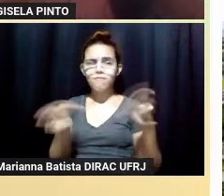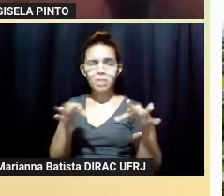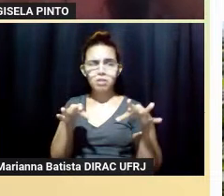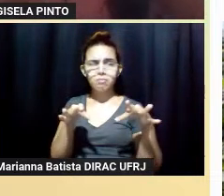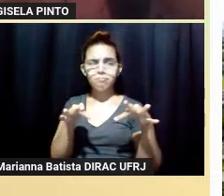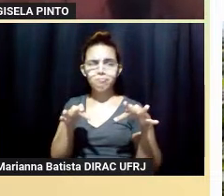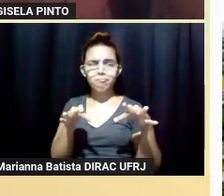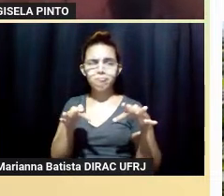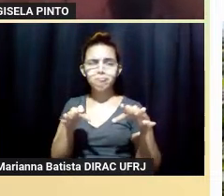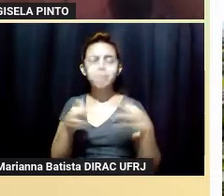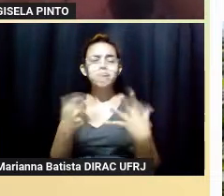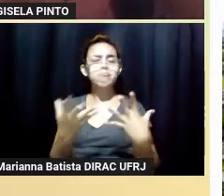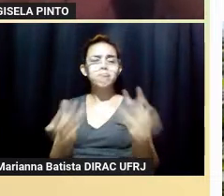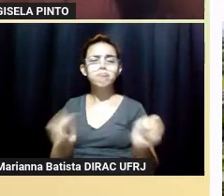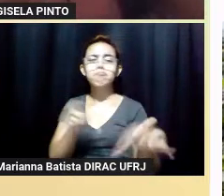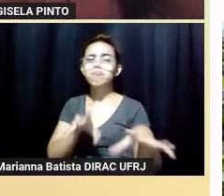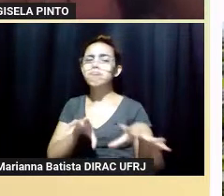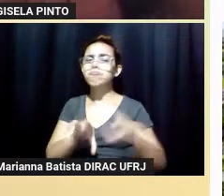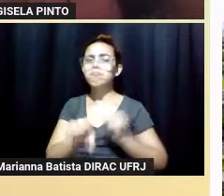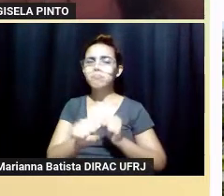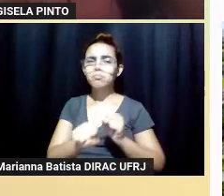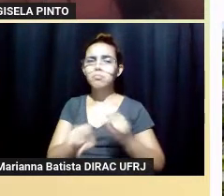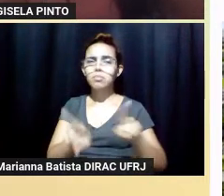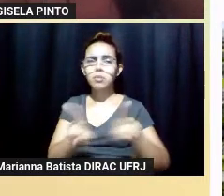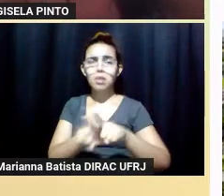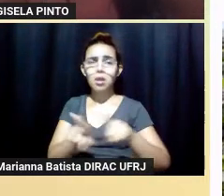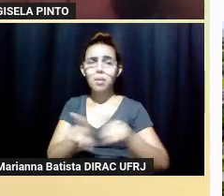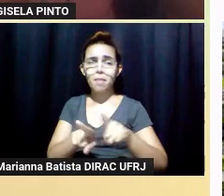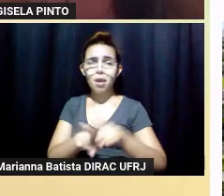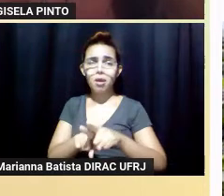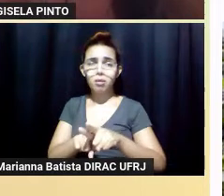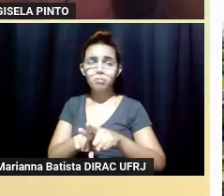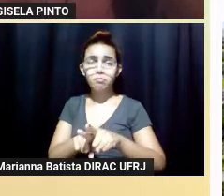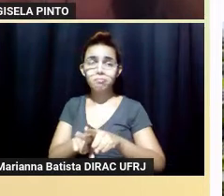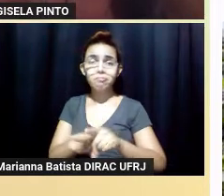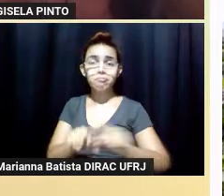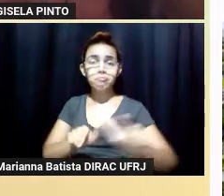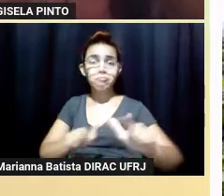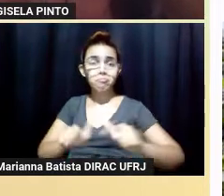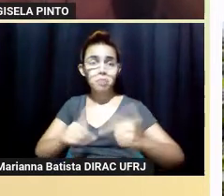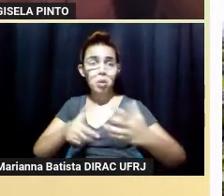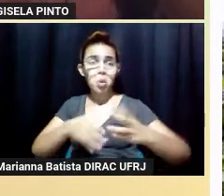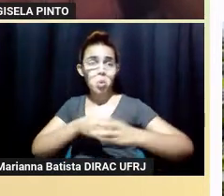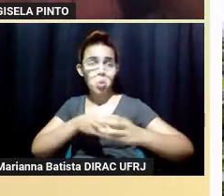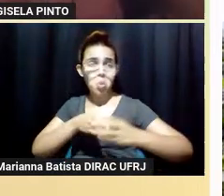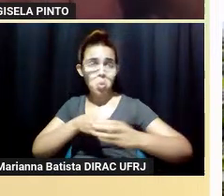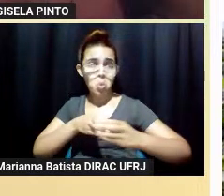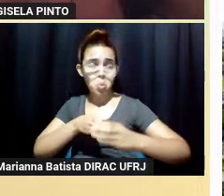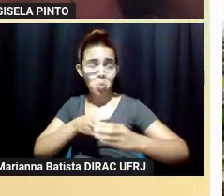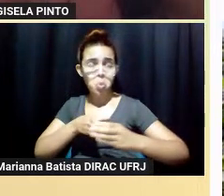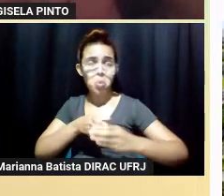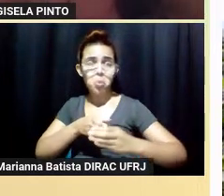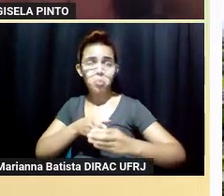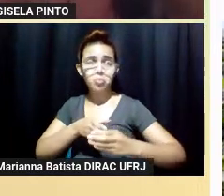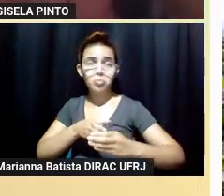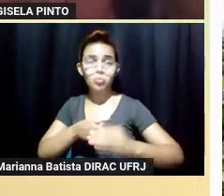posse no meu primeiro vínculo federal, que foi o IFRJ, lá de